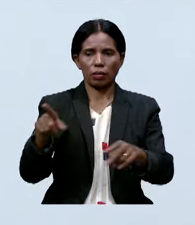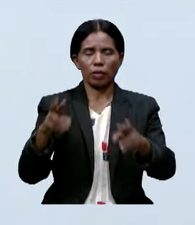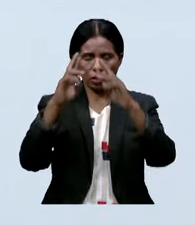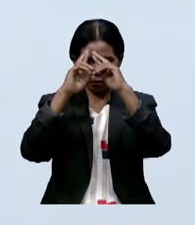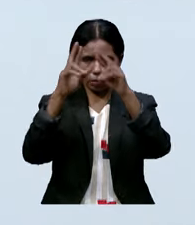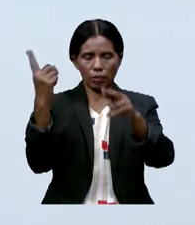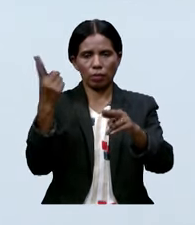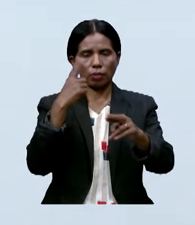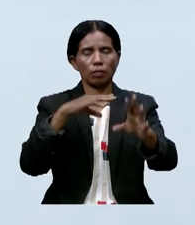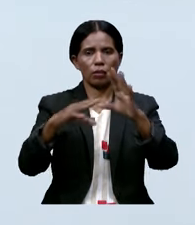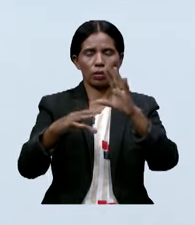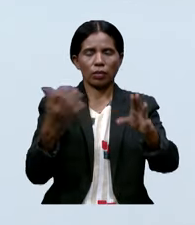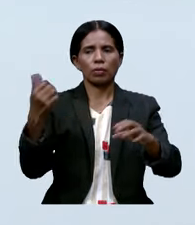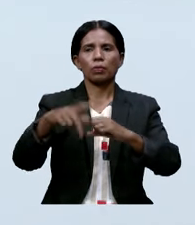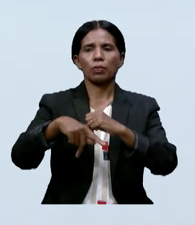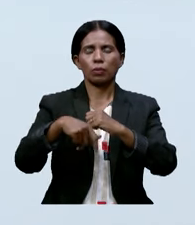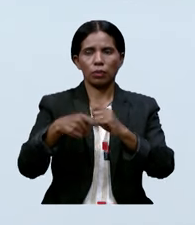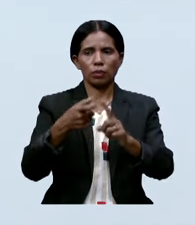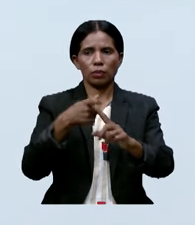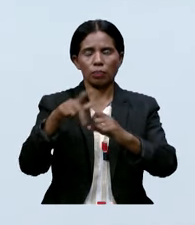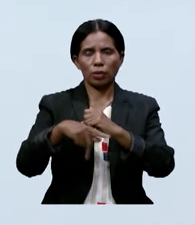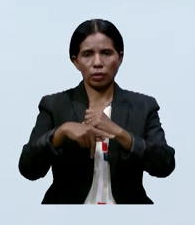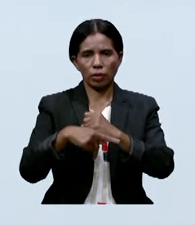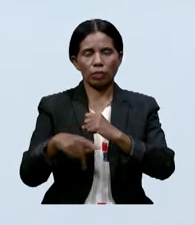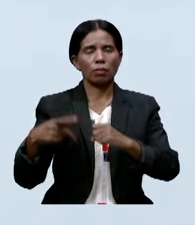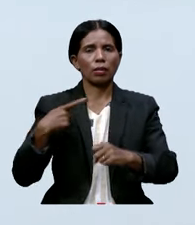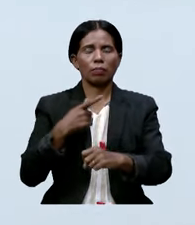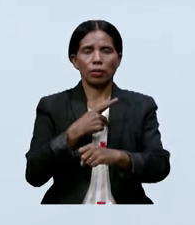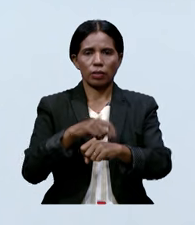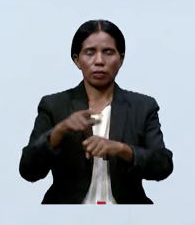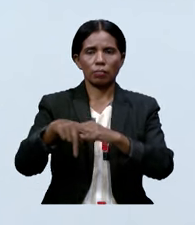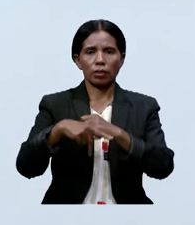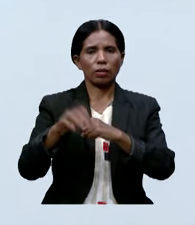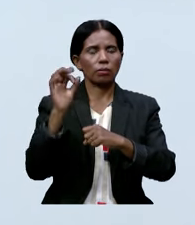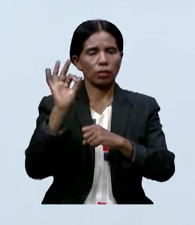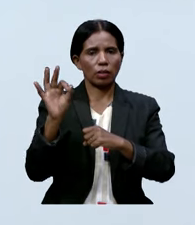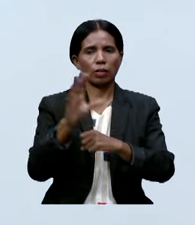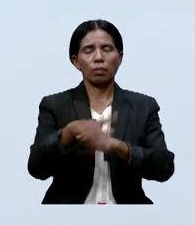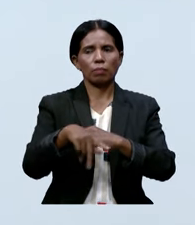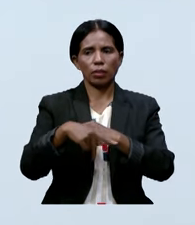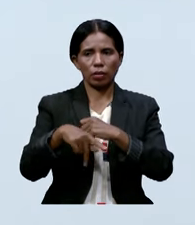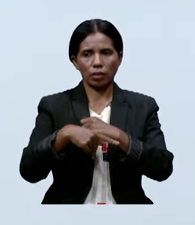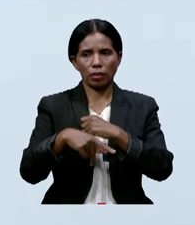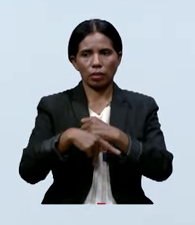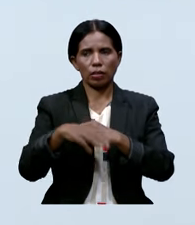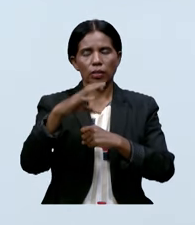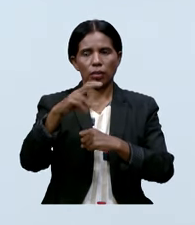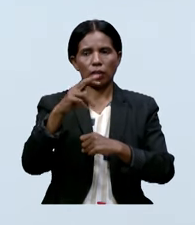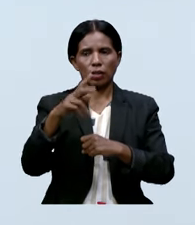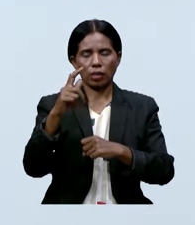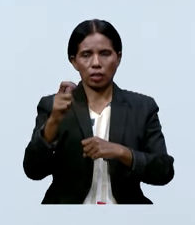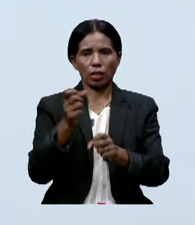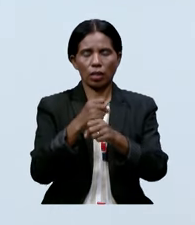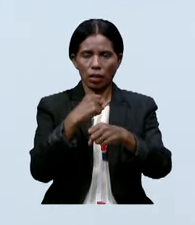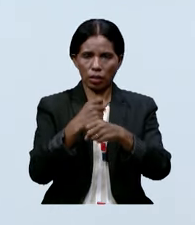fatin contacto se a bancada parlamento se halo, especialmente a bancada Fretlin ou bancada CNT halo,